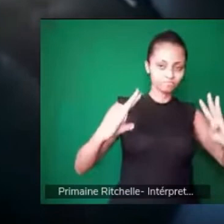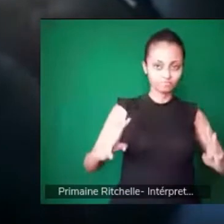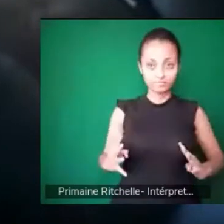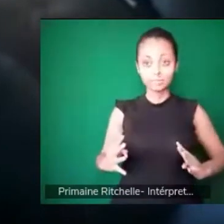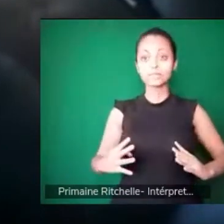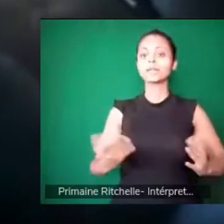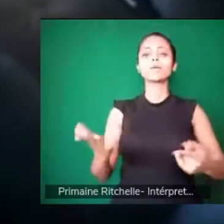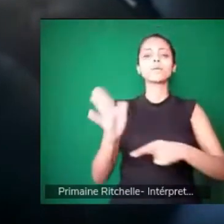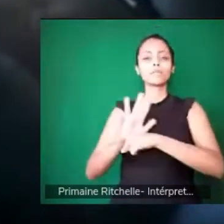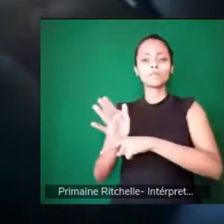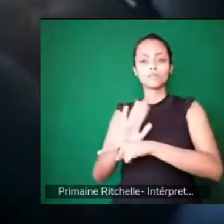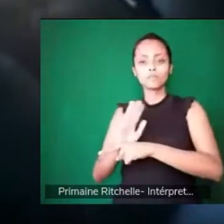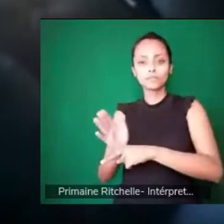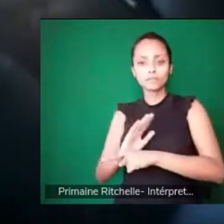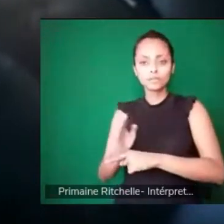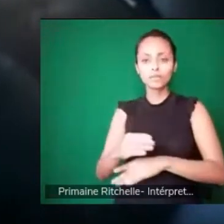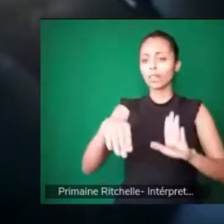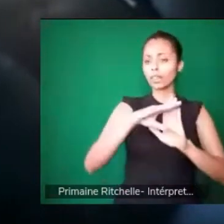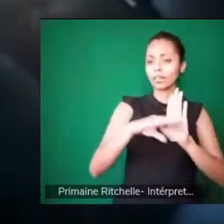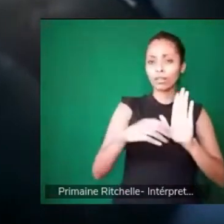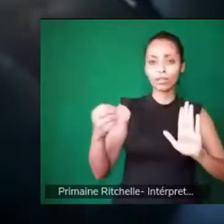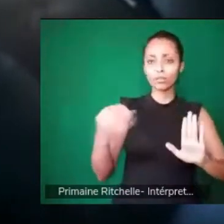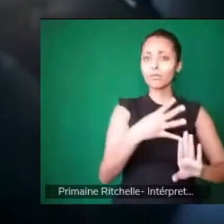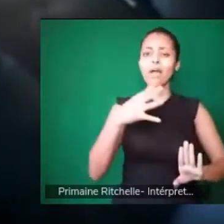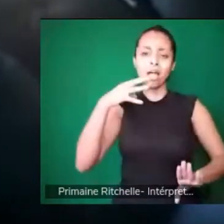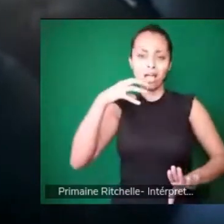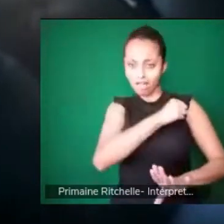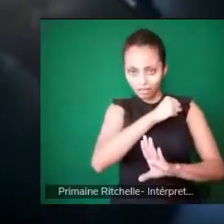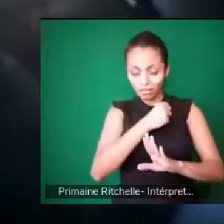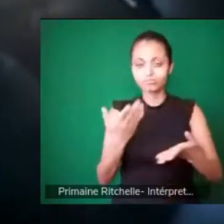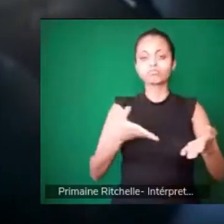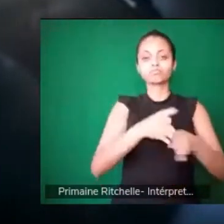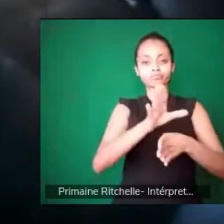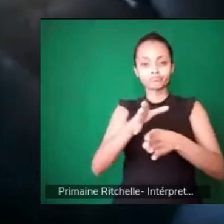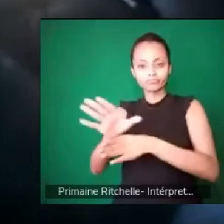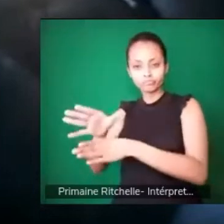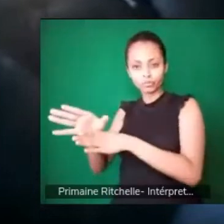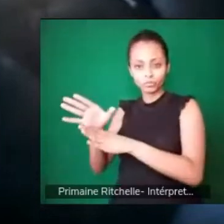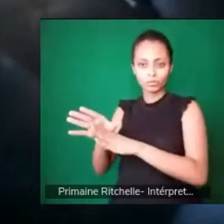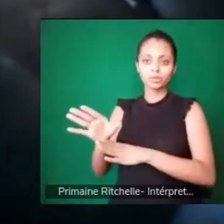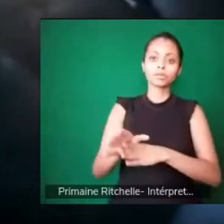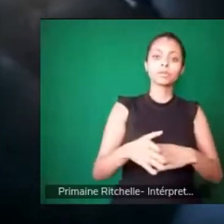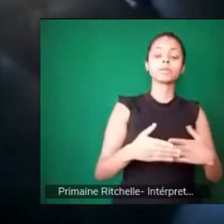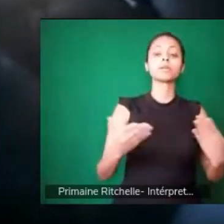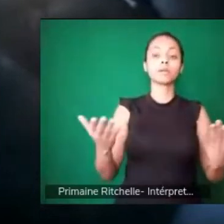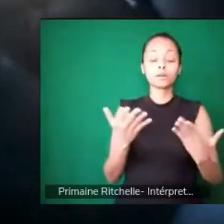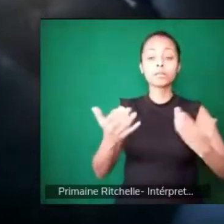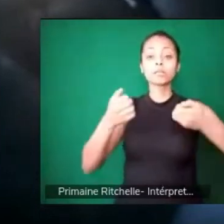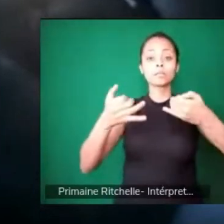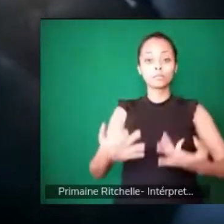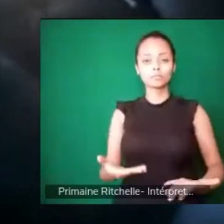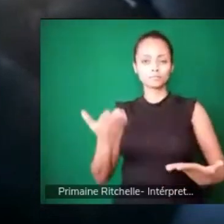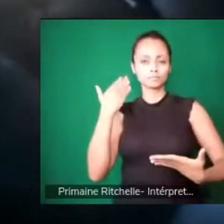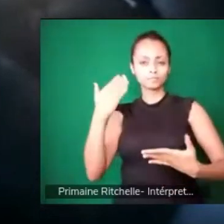contextualização bem rápida, né? De modo que orientasse vocês. E conforme já falamos em outros momentos do vídeo, né?